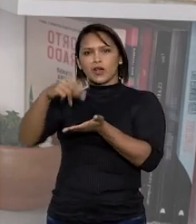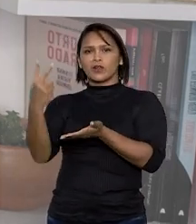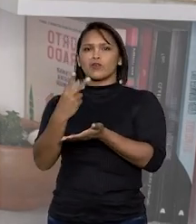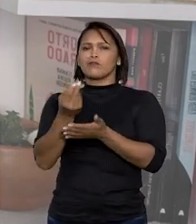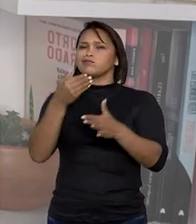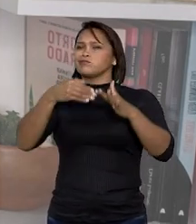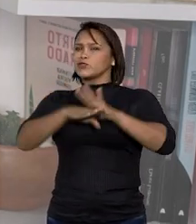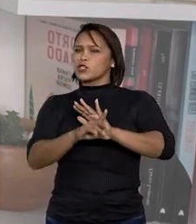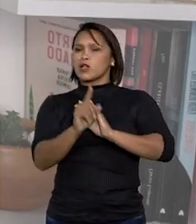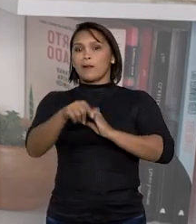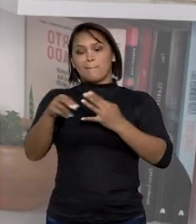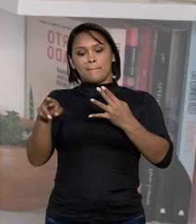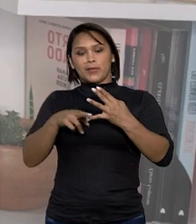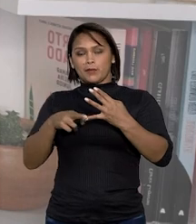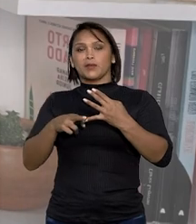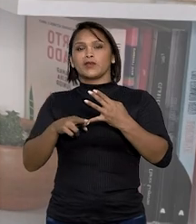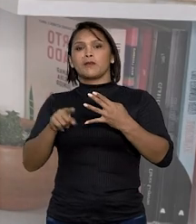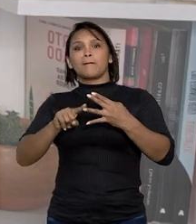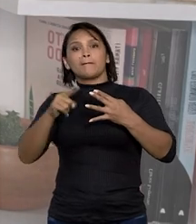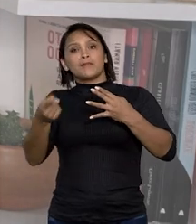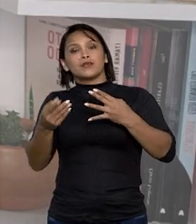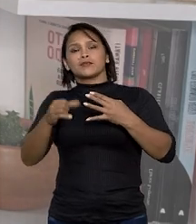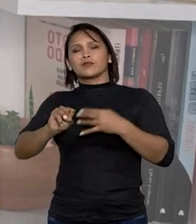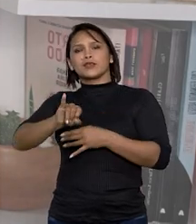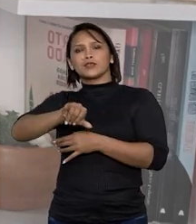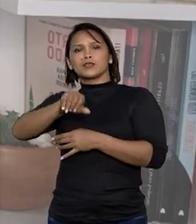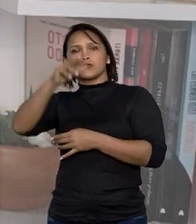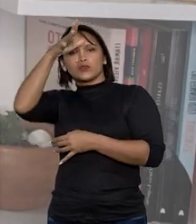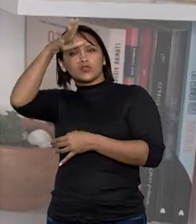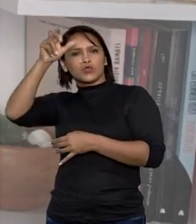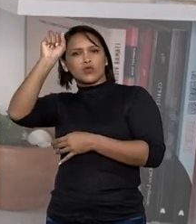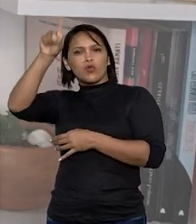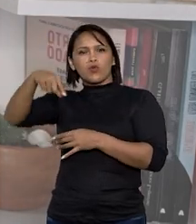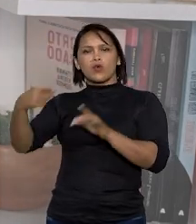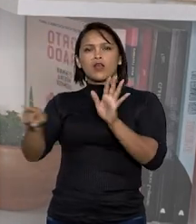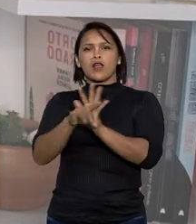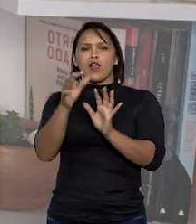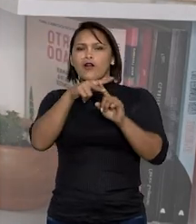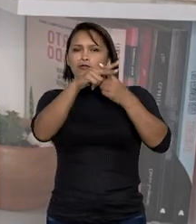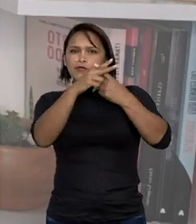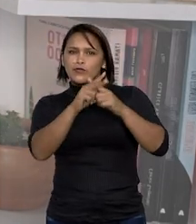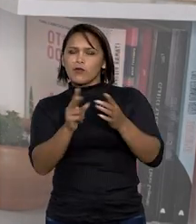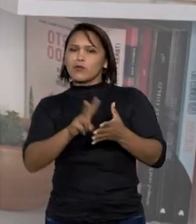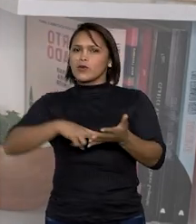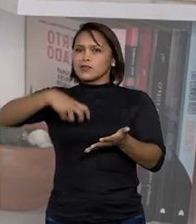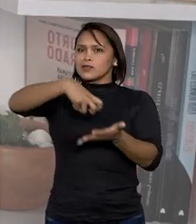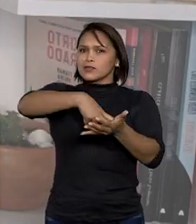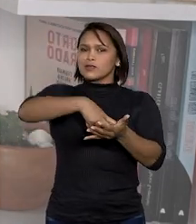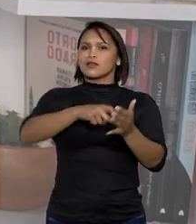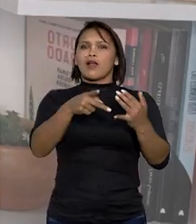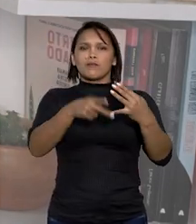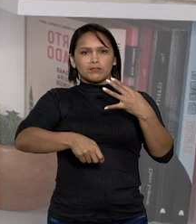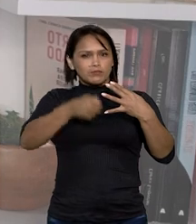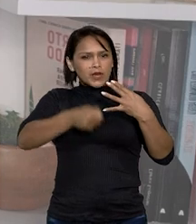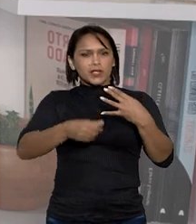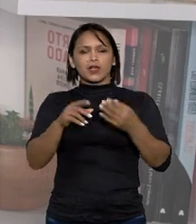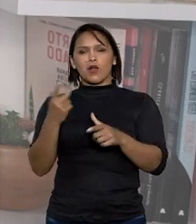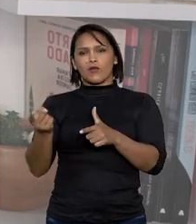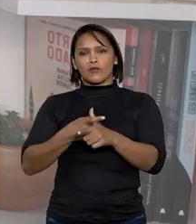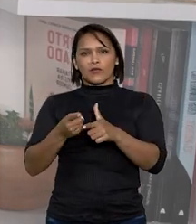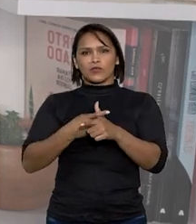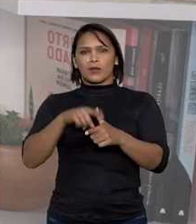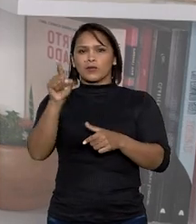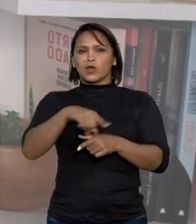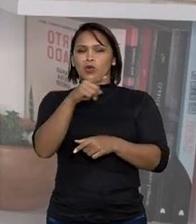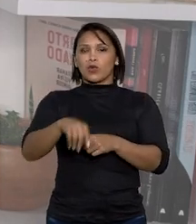foi julgado improcedente em primeiro grau mas o Tribunal de Justiça de Mato Grosso reformou a sentença para declarar o débito existente